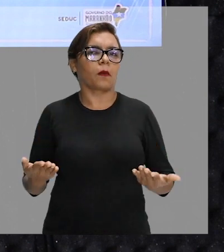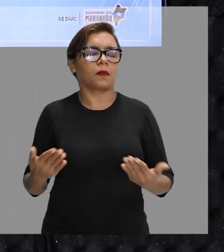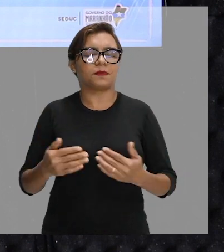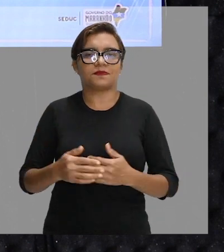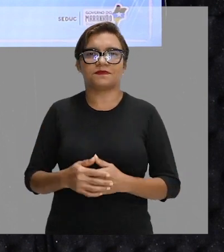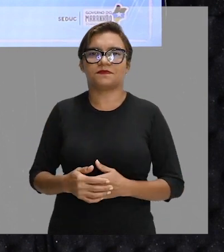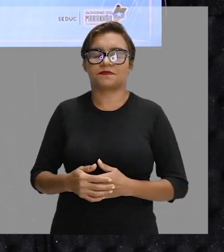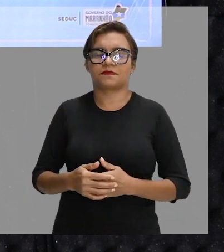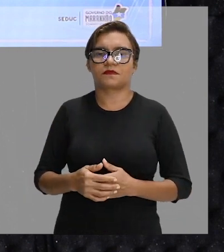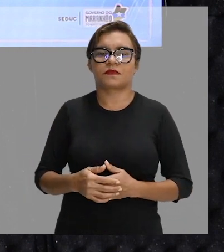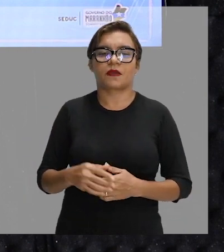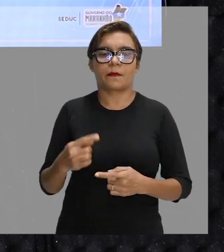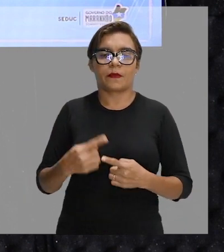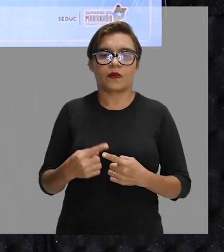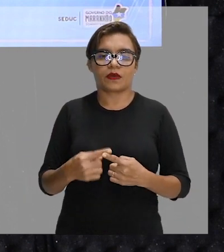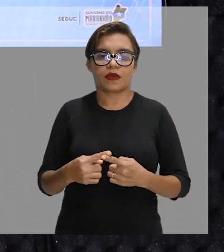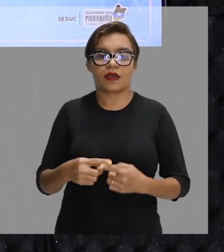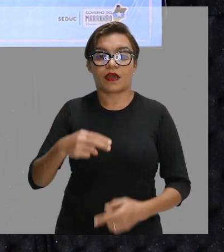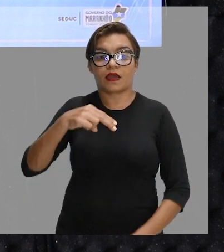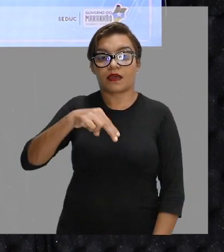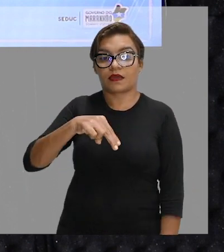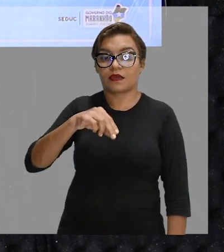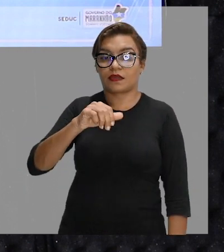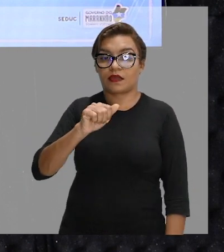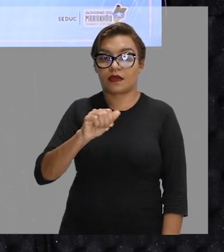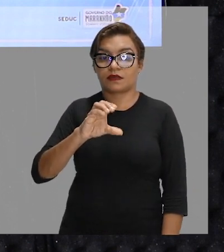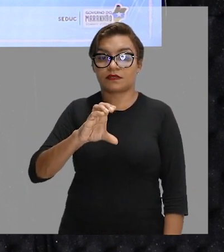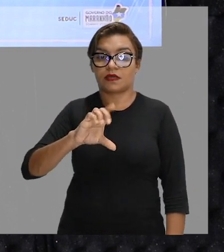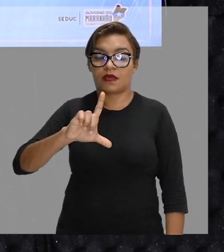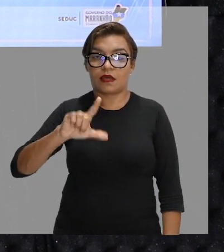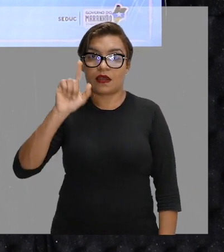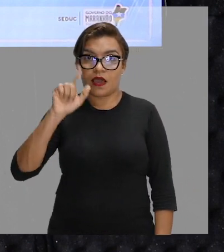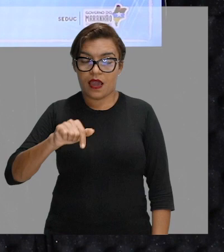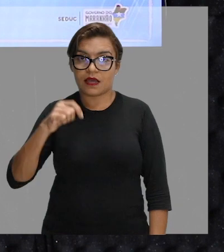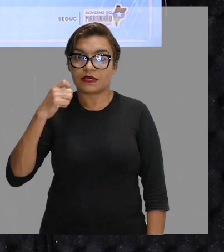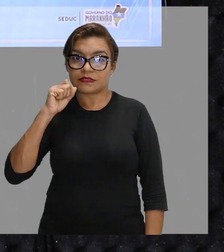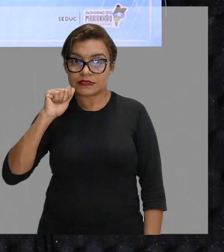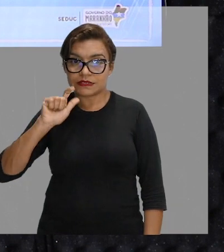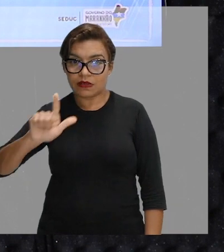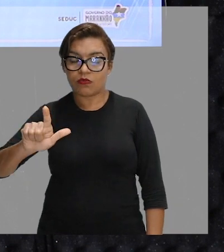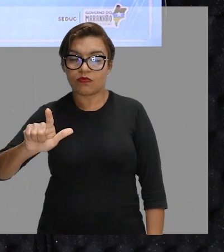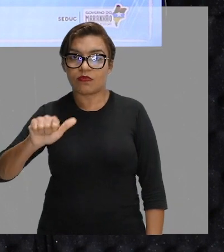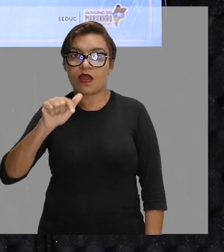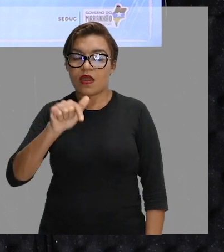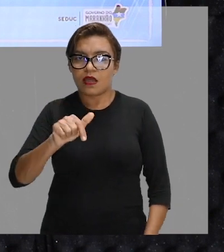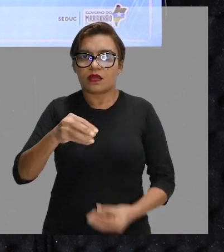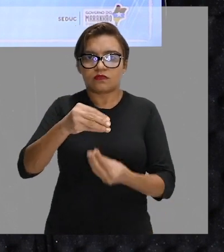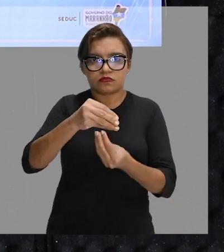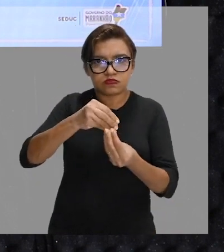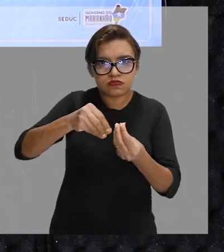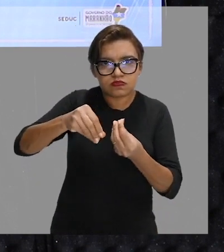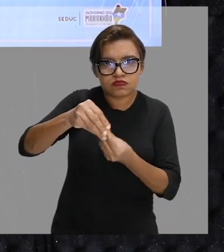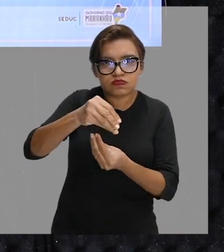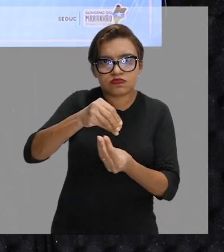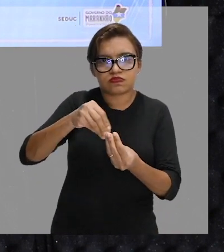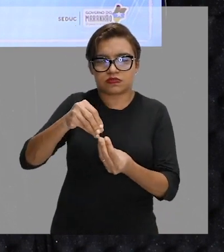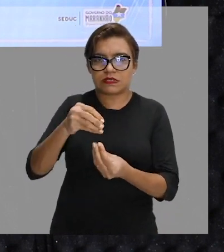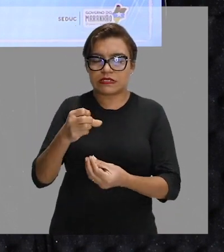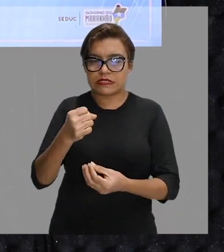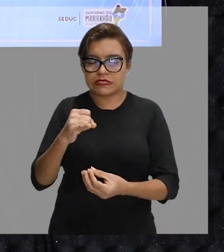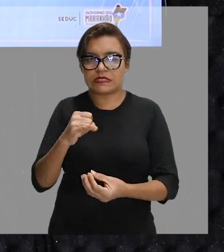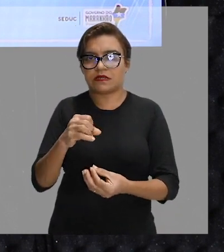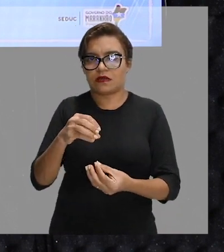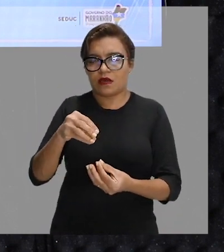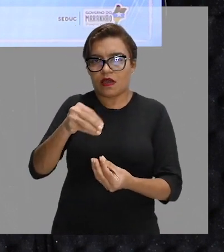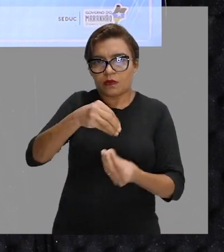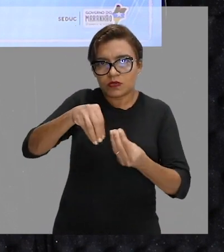A diferença é que o NaCl é um sal e ele vai se dissociar em solução. Então, quando eu adiciono